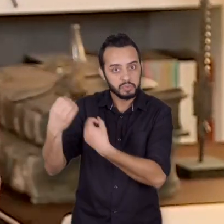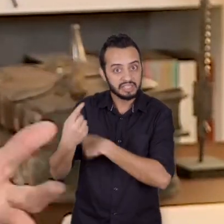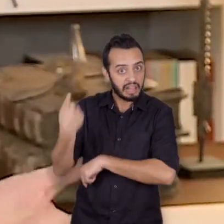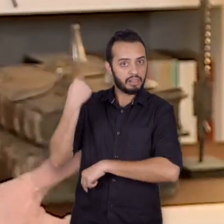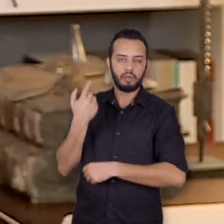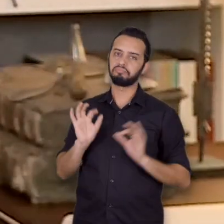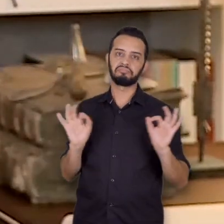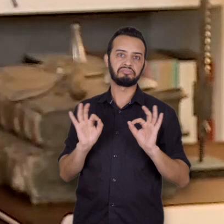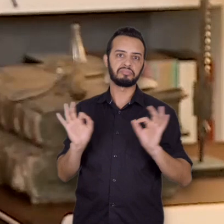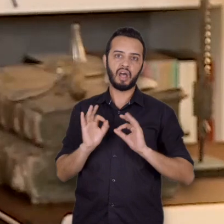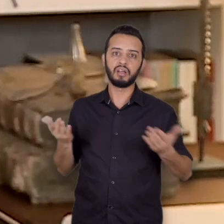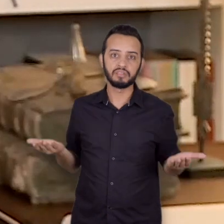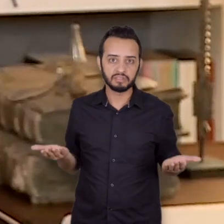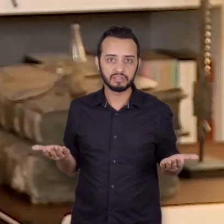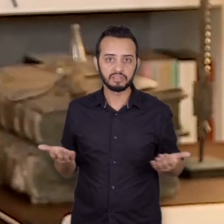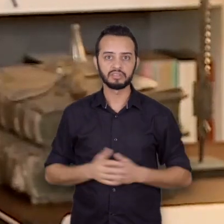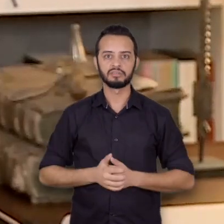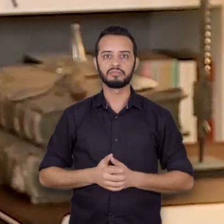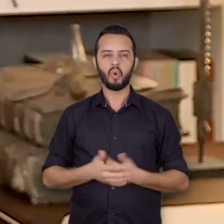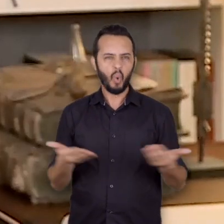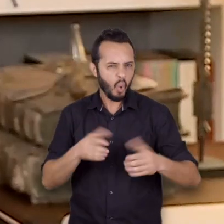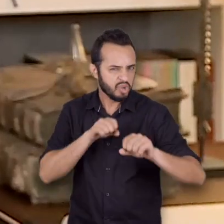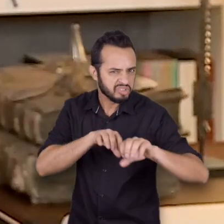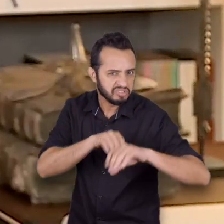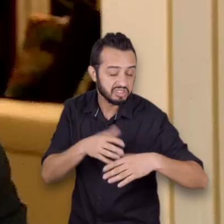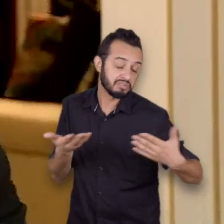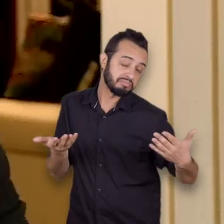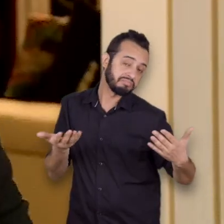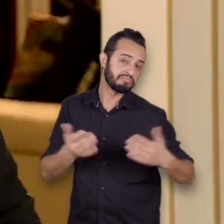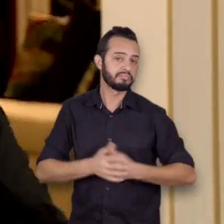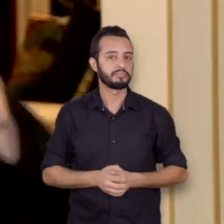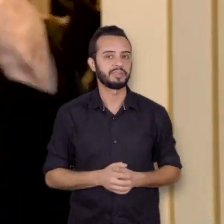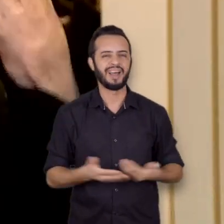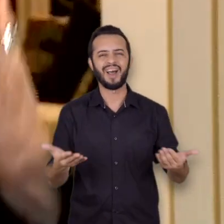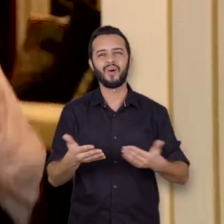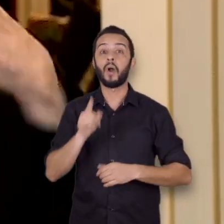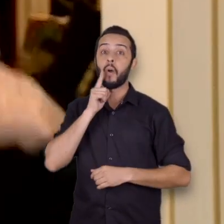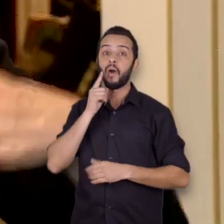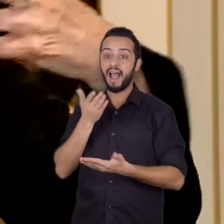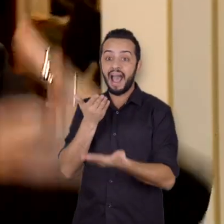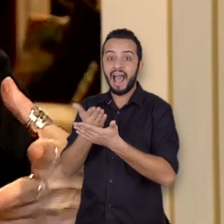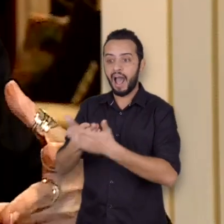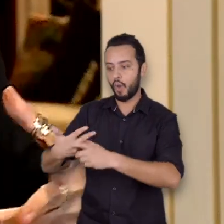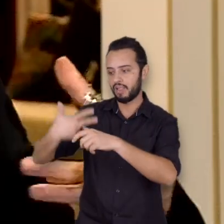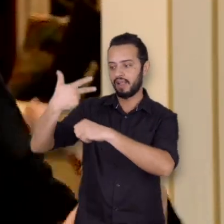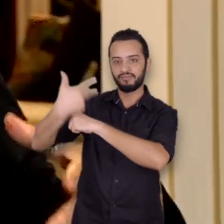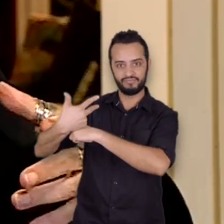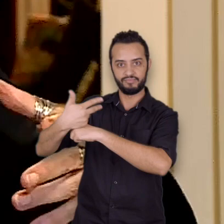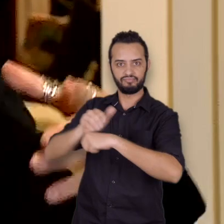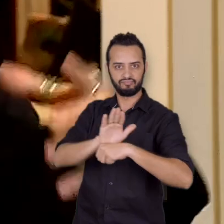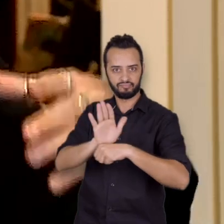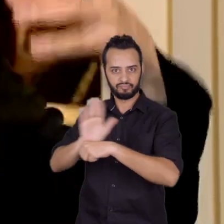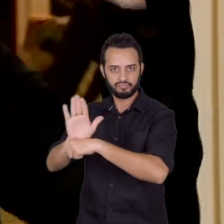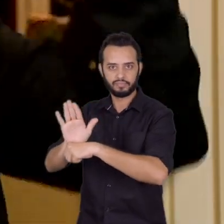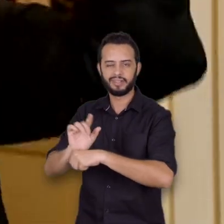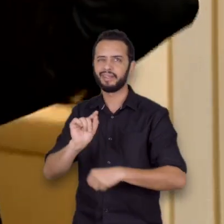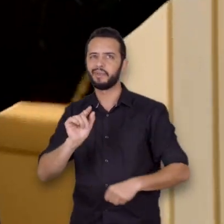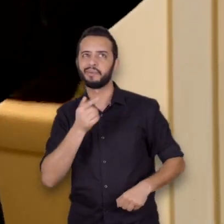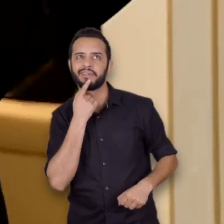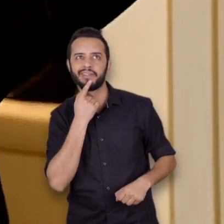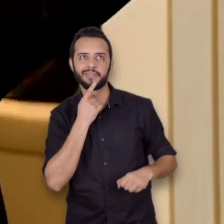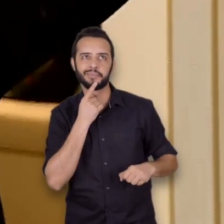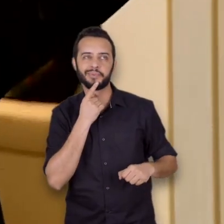licenciatura ensinava na minha geração, não sei se ensinam hoje. Agora, fazer videoaula, que é